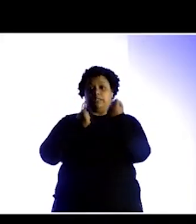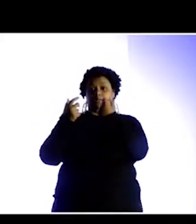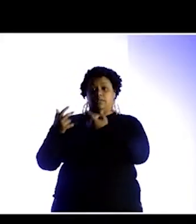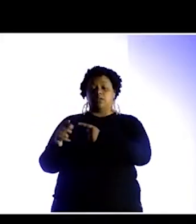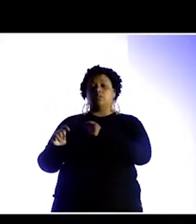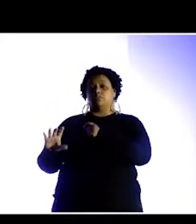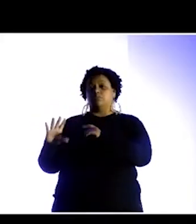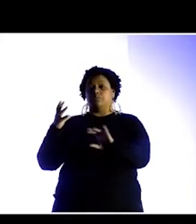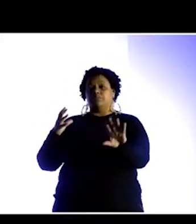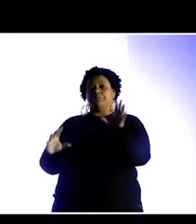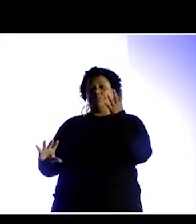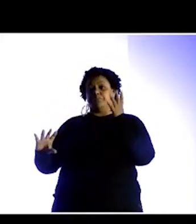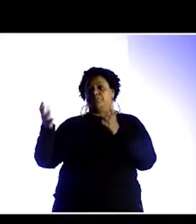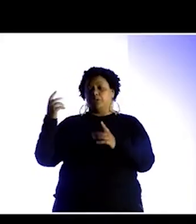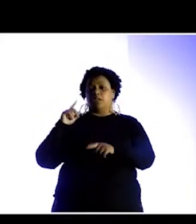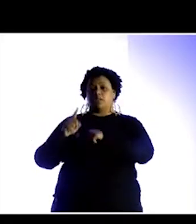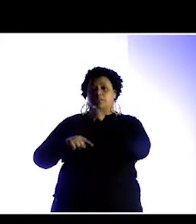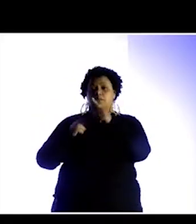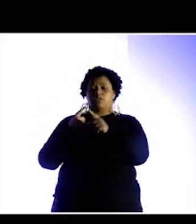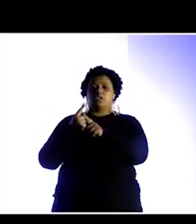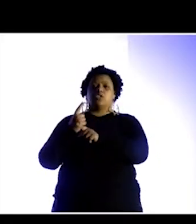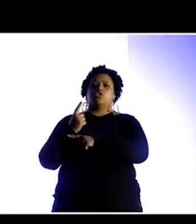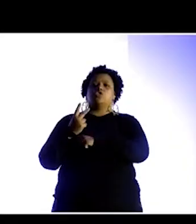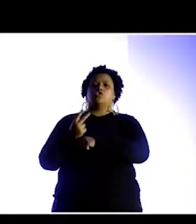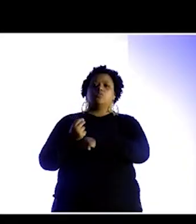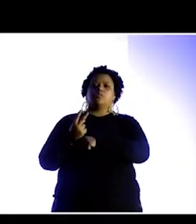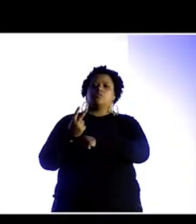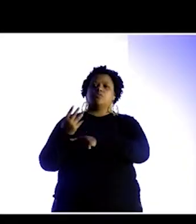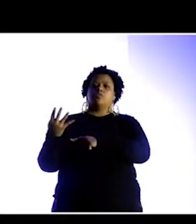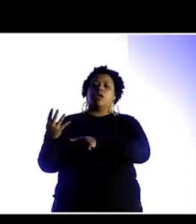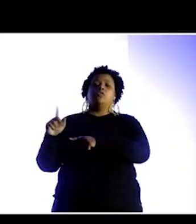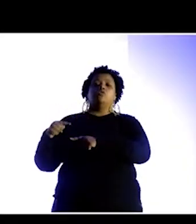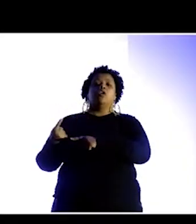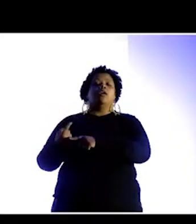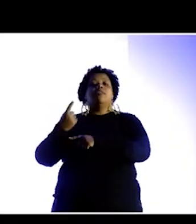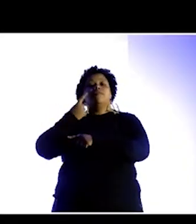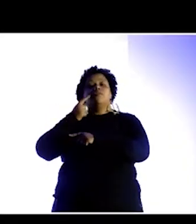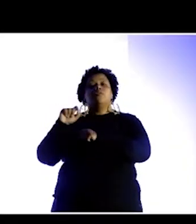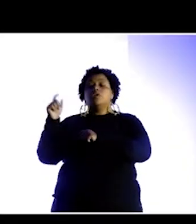esse evento. E em 2024 a gente teve aquela